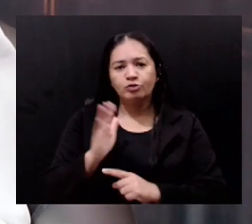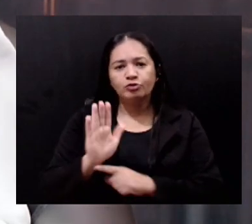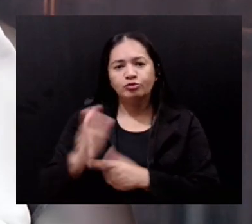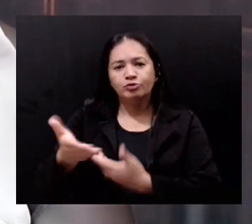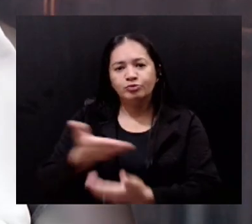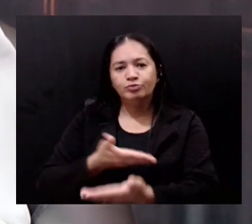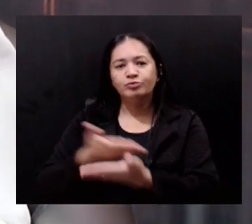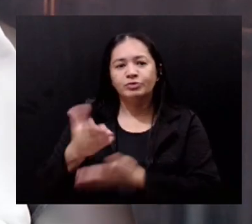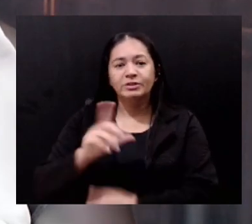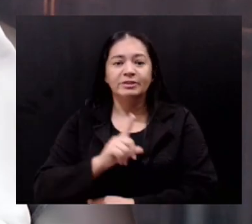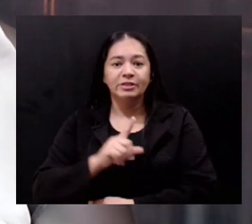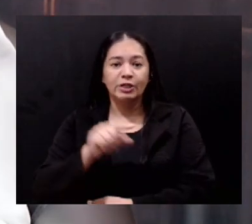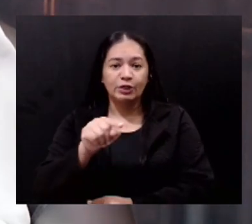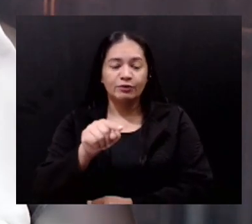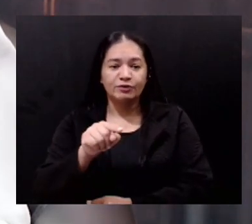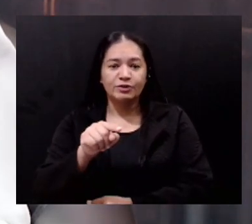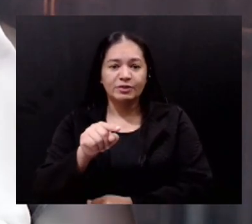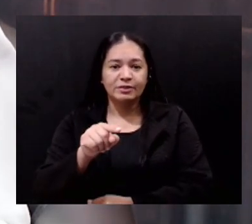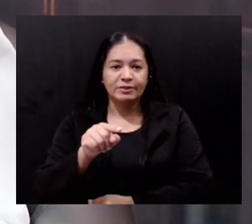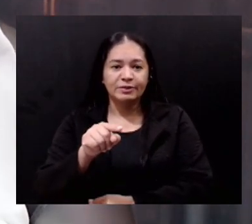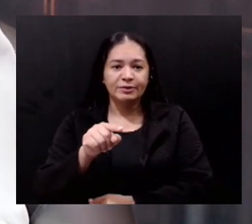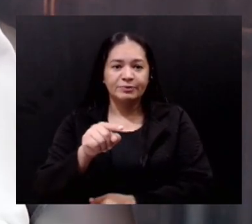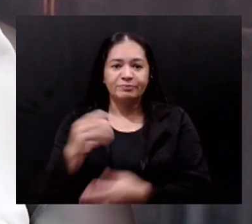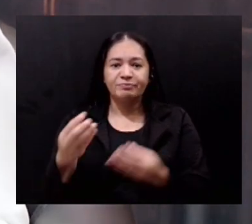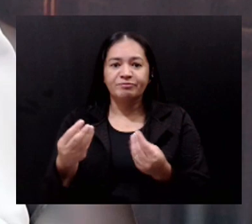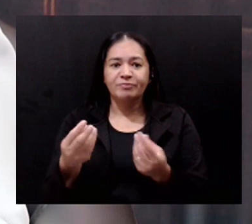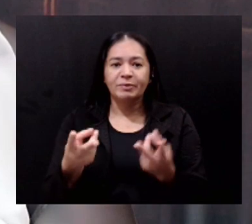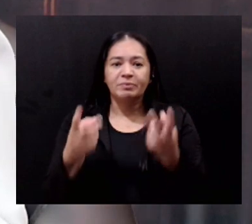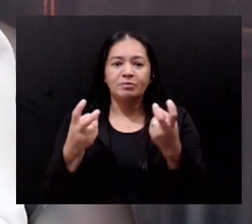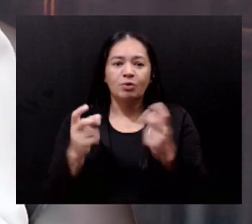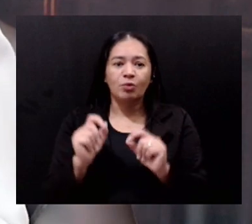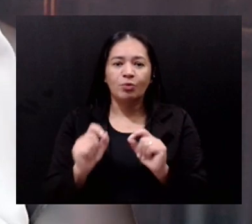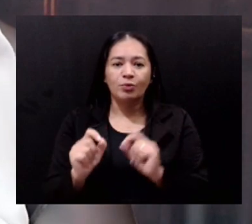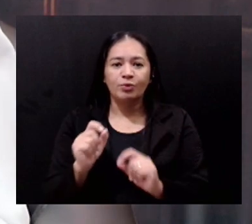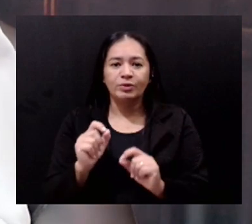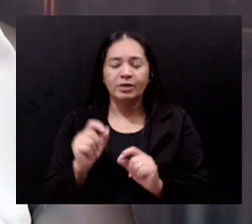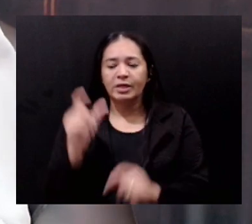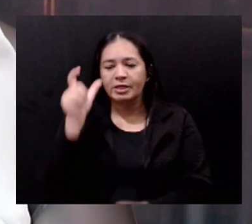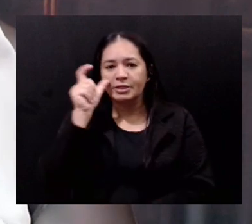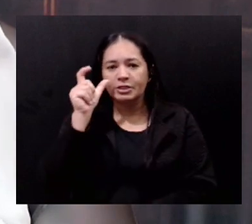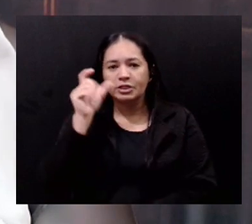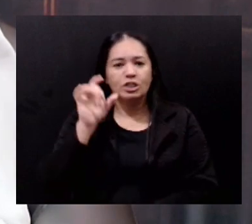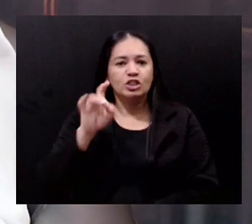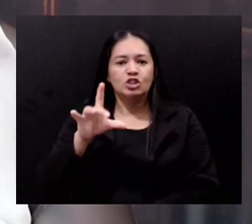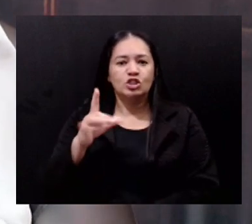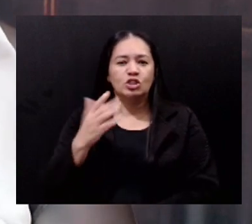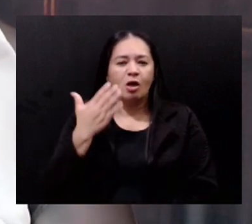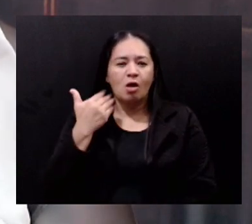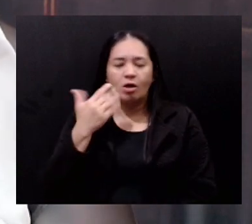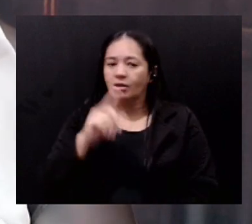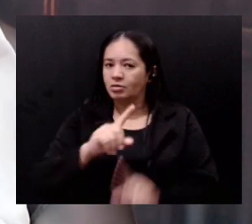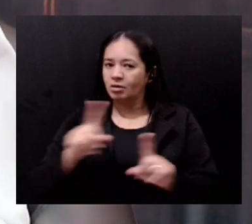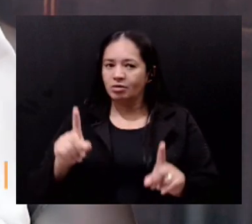você realmente, vê que não tem um interesse, somente um interesse, né, então que todas as vezes que você busca,